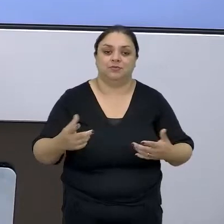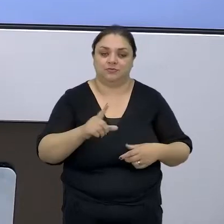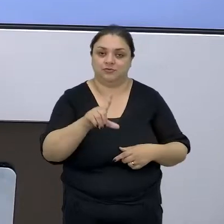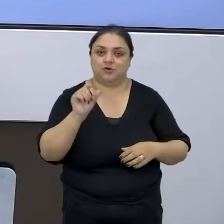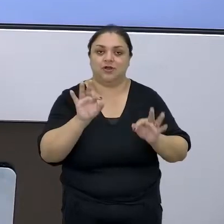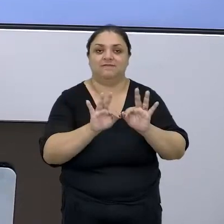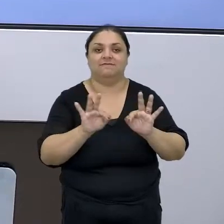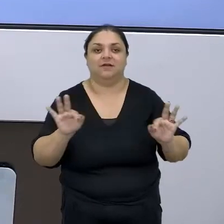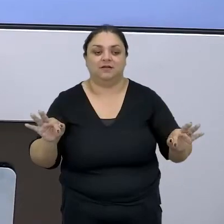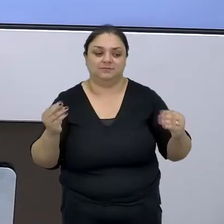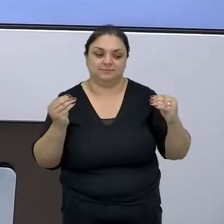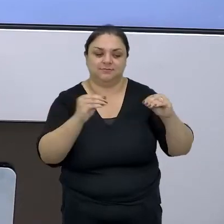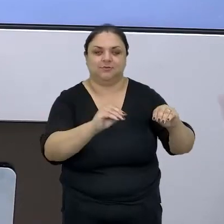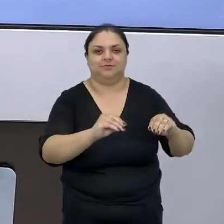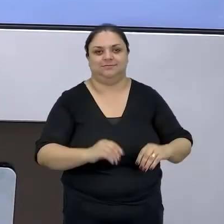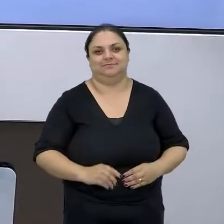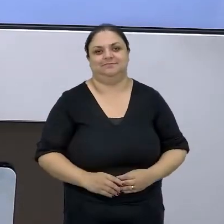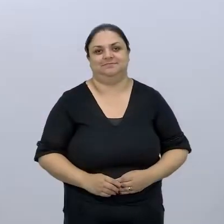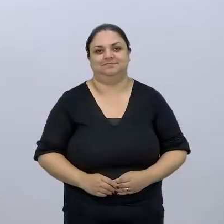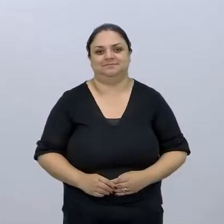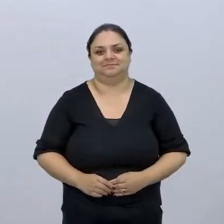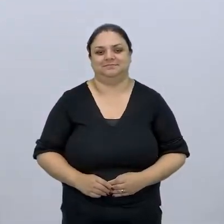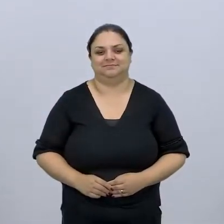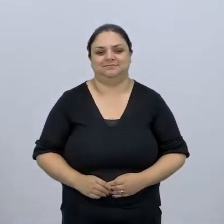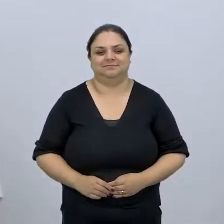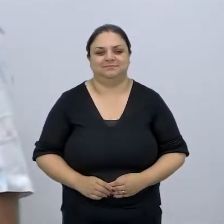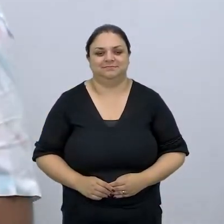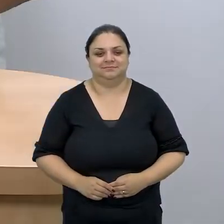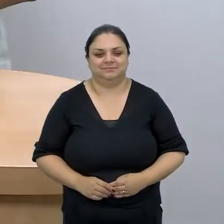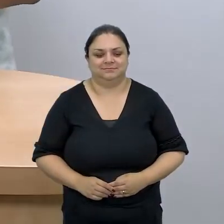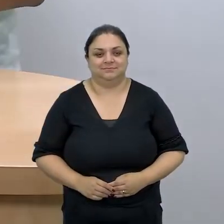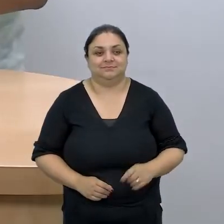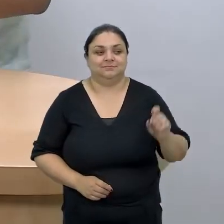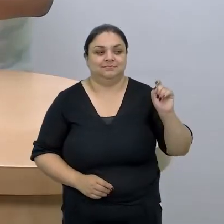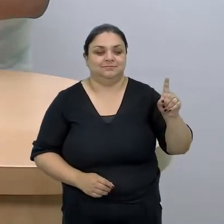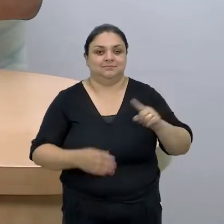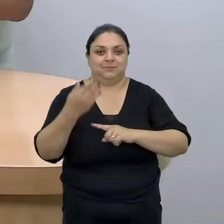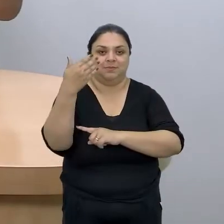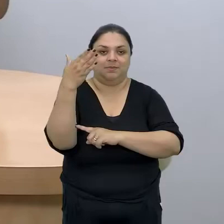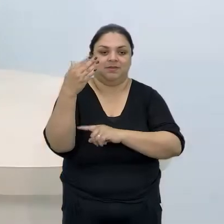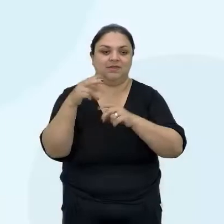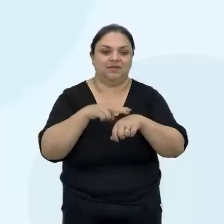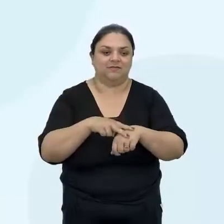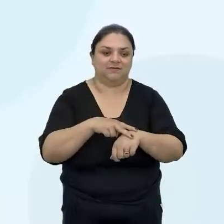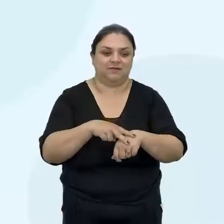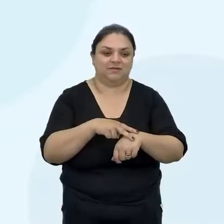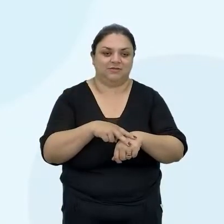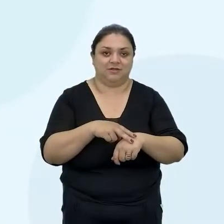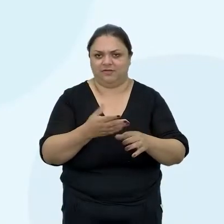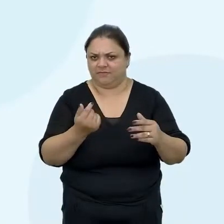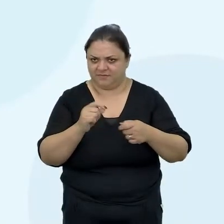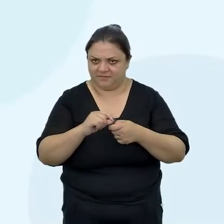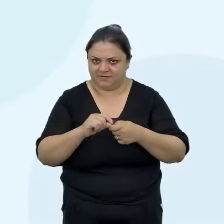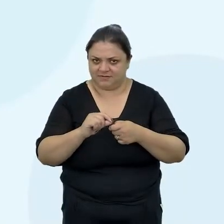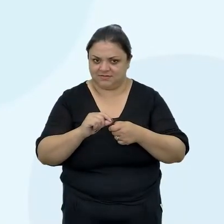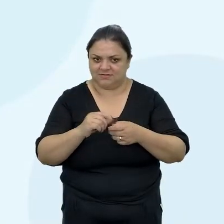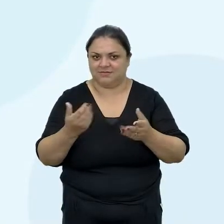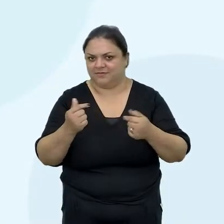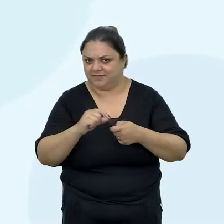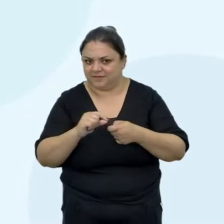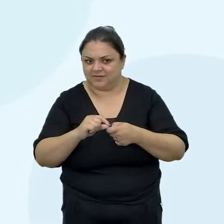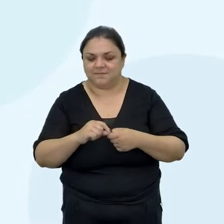frase que você quer colocar. Então Entendeu? vamos lá, passo a passo. Cliquei na bandeira verde. Clicou na bandeira verde. fazer? O bonequinho Quer fazer? vai falar